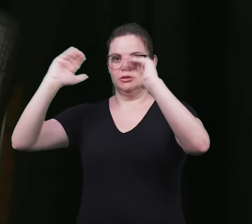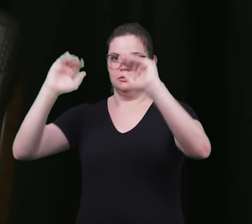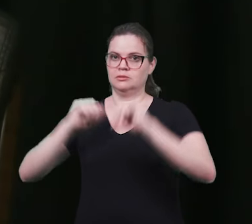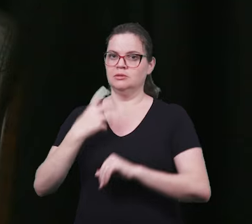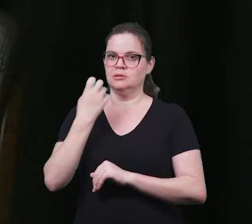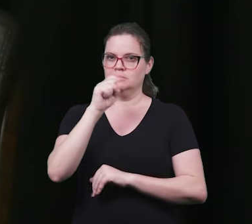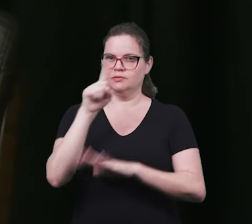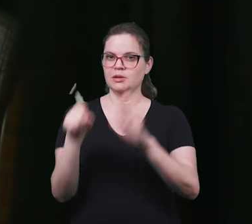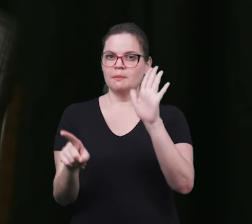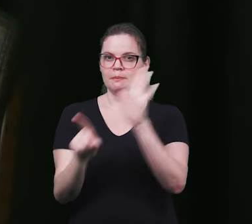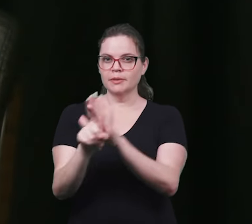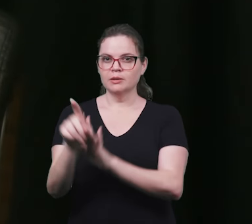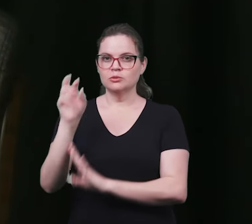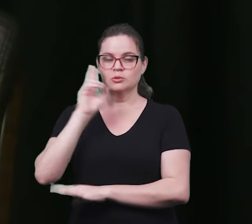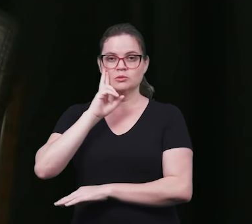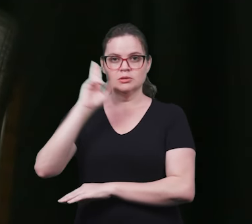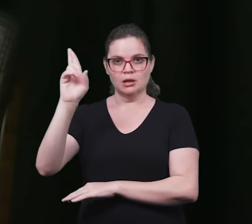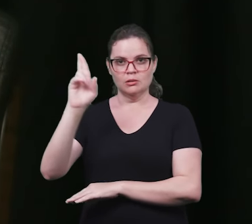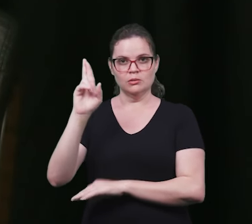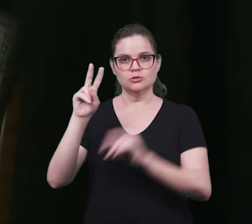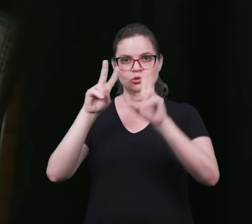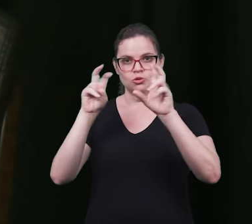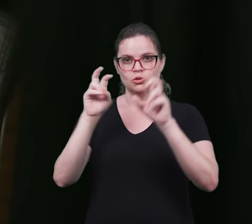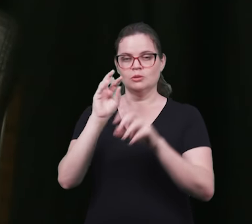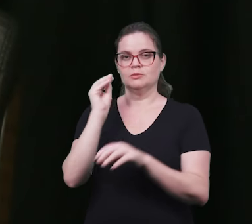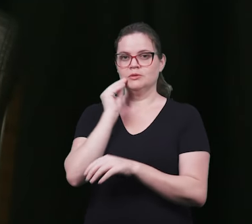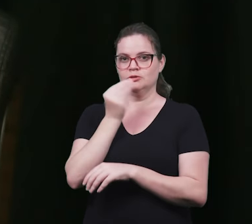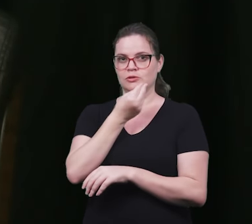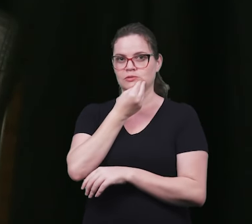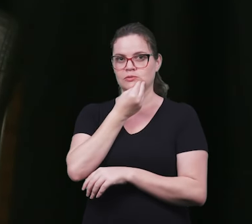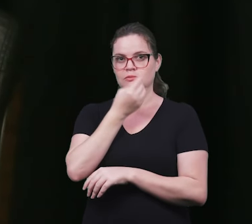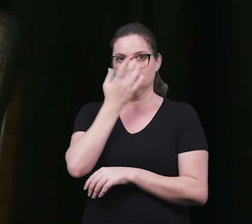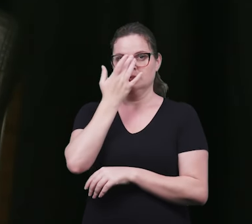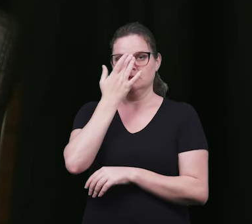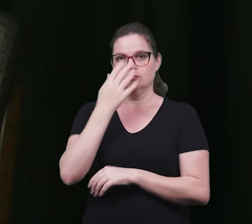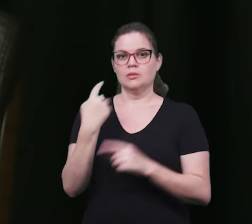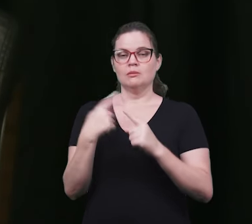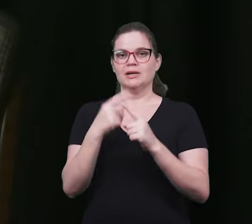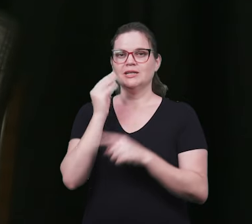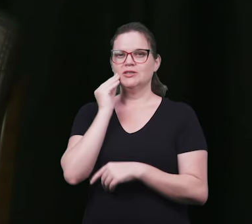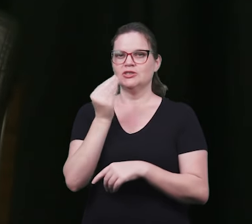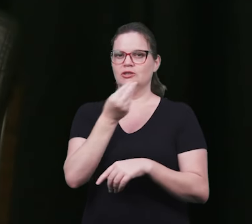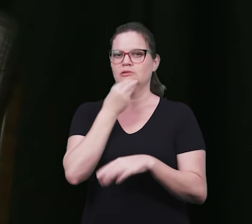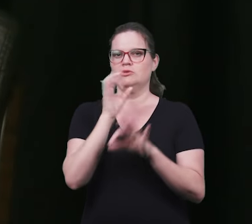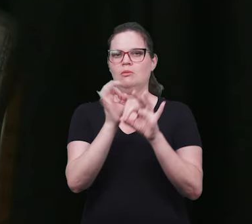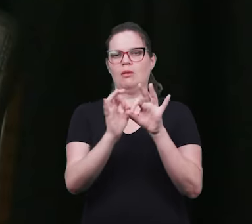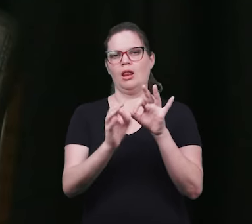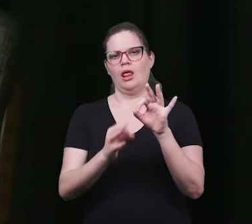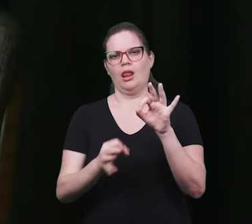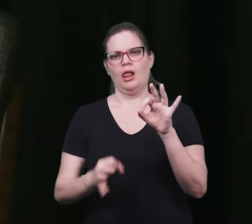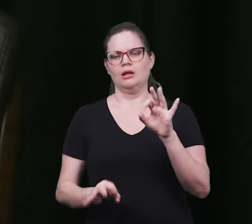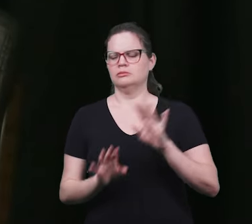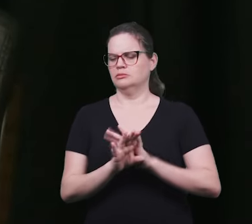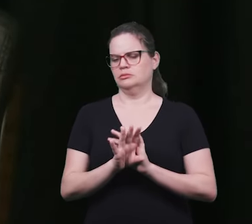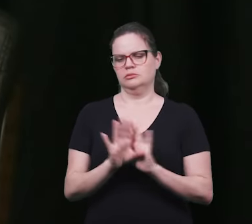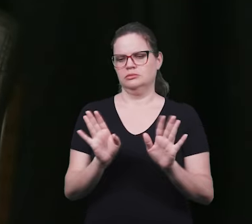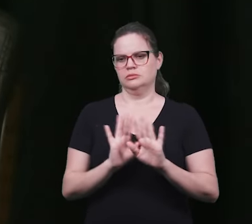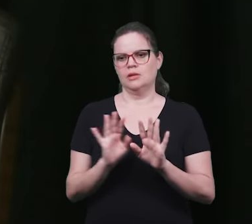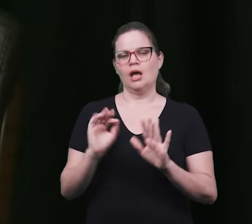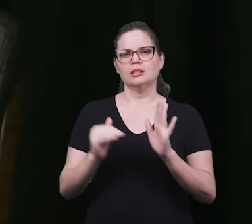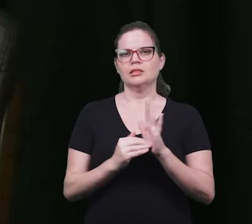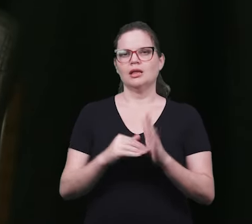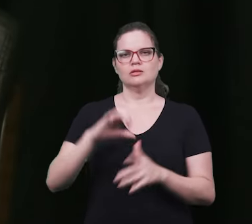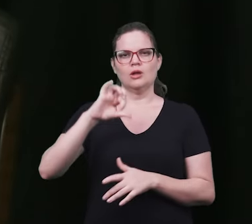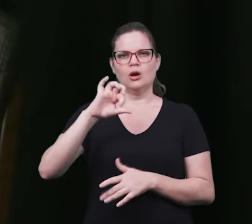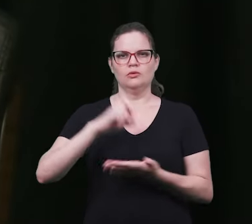um jejum. Normalmente, não se recomenda constar jejuns prolongados. Um jejum